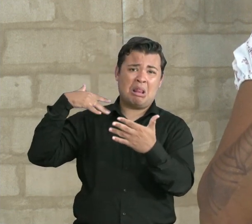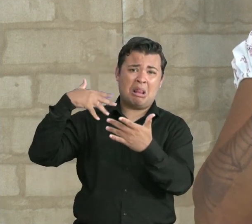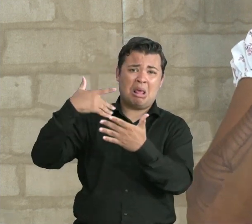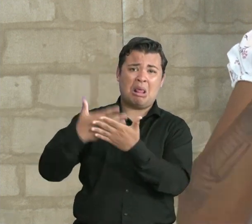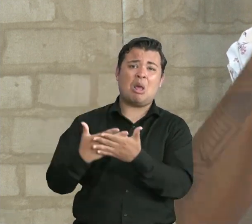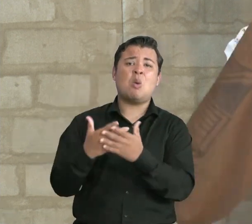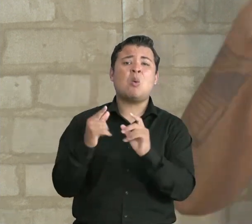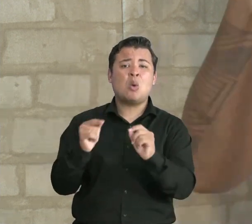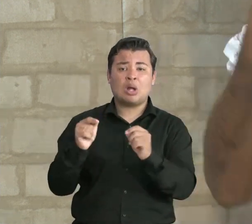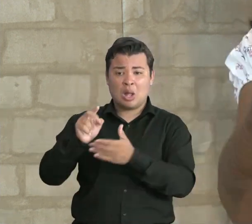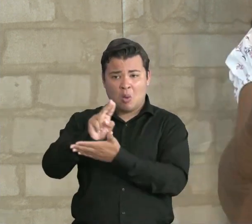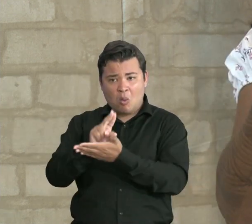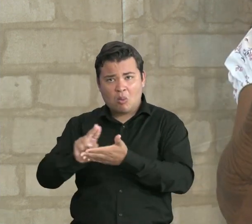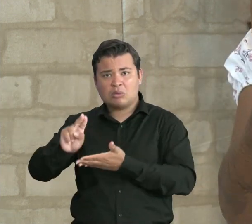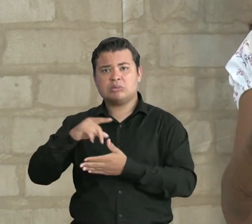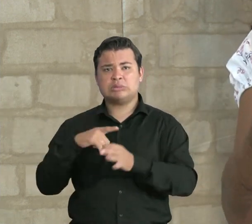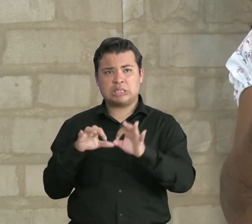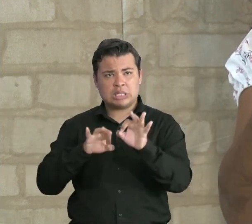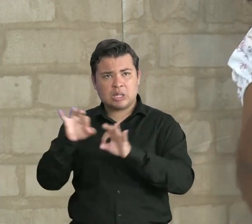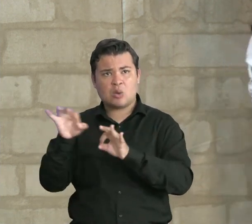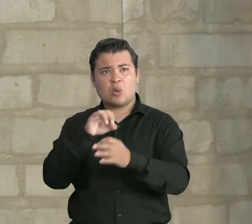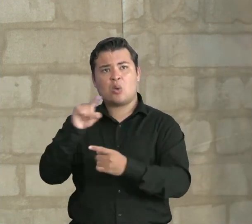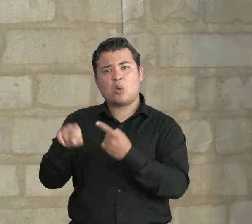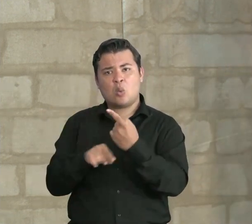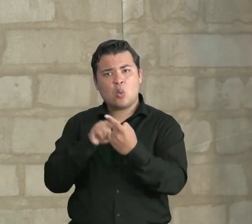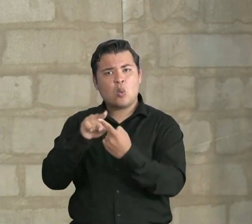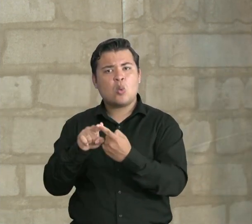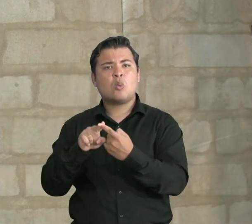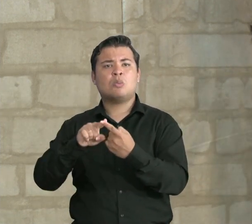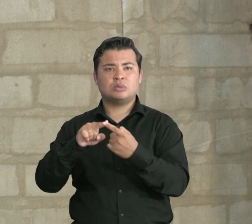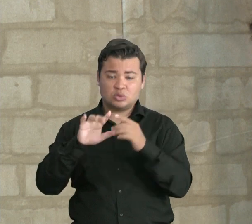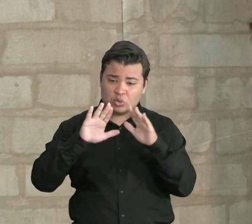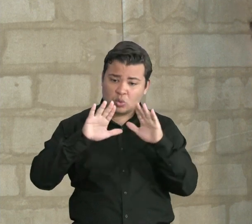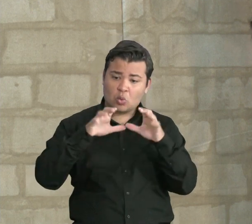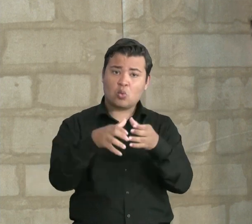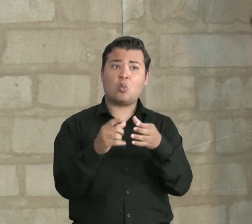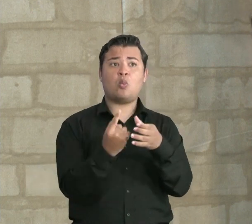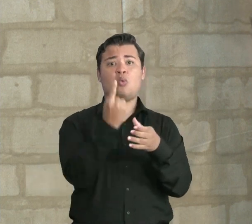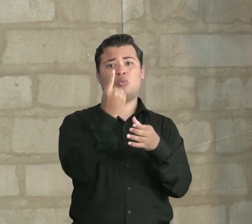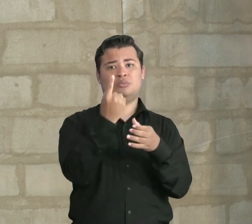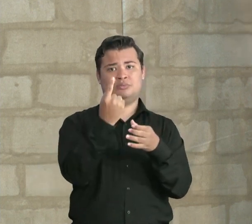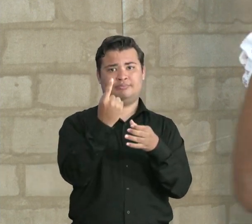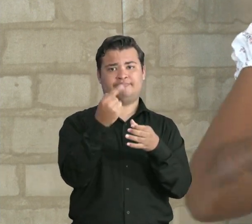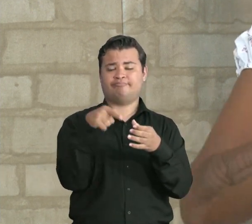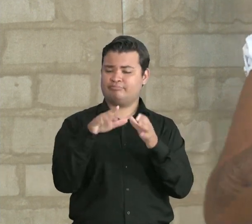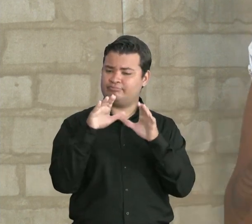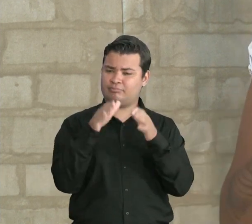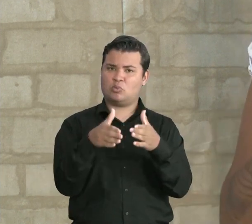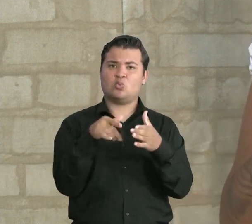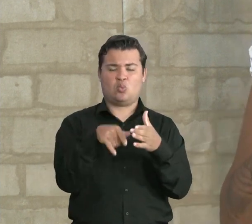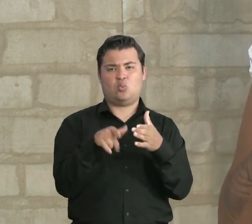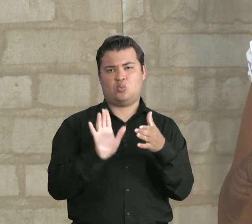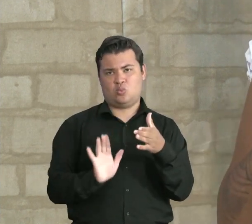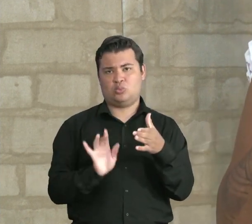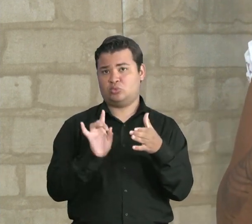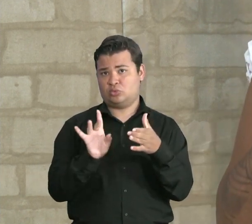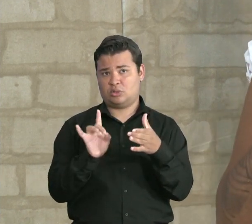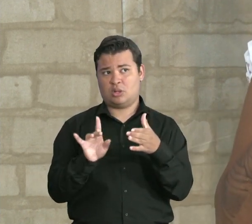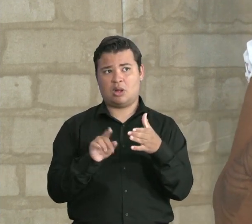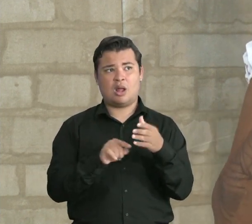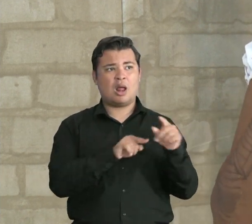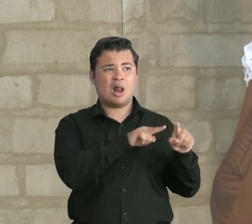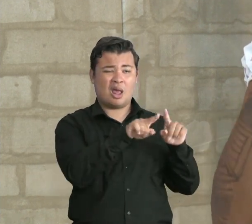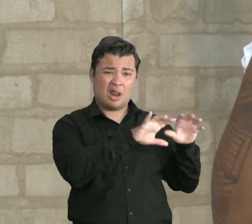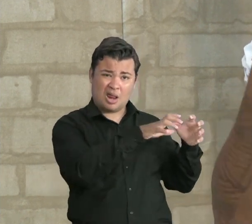para atender a demandas de um segmento da sociedade. O outro segmento que foi